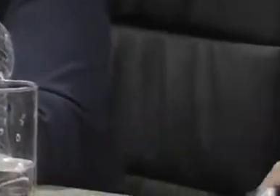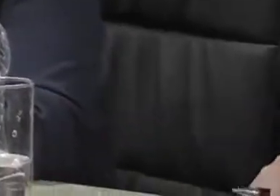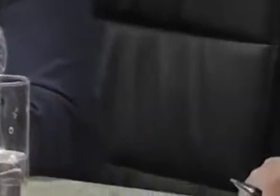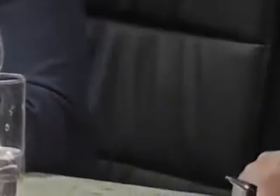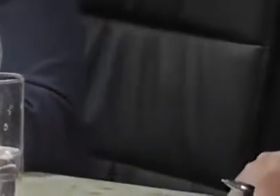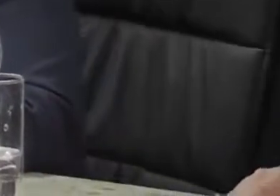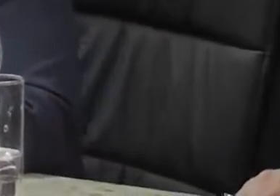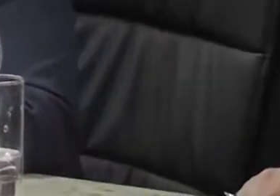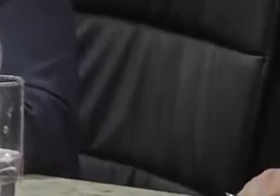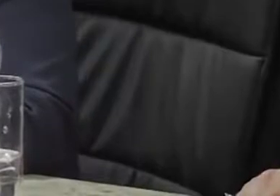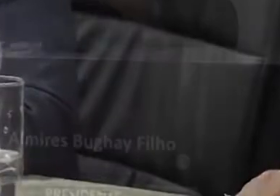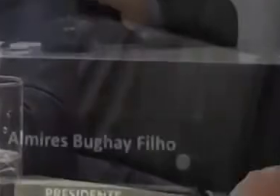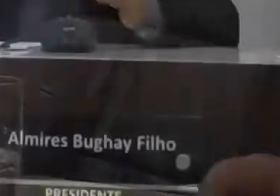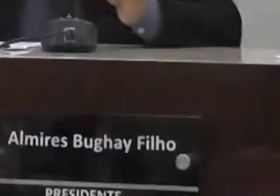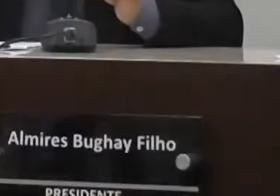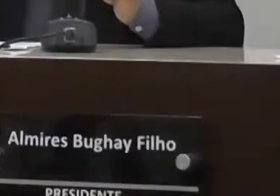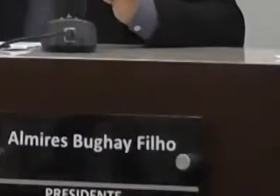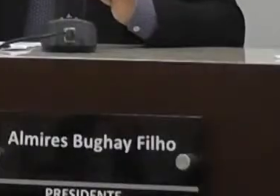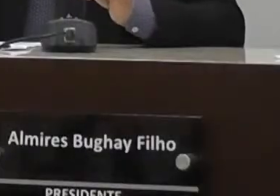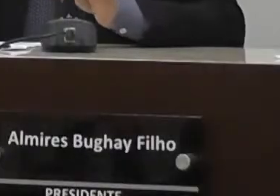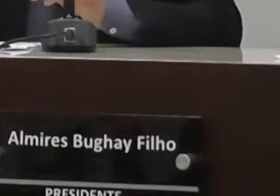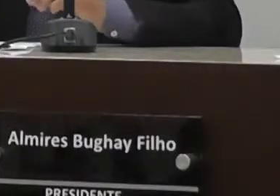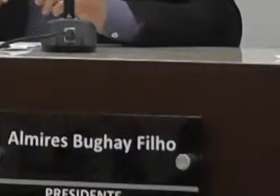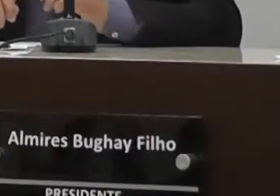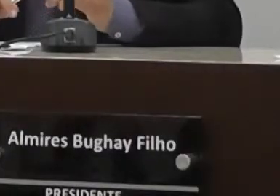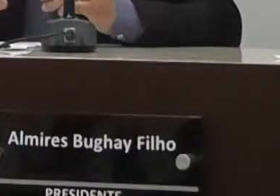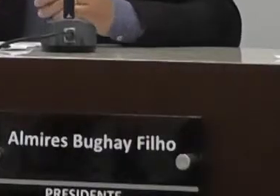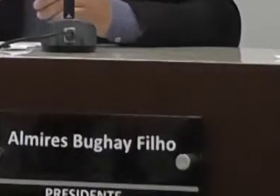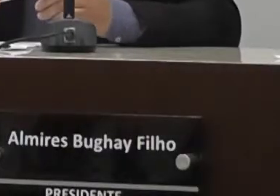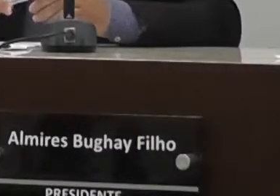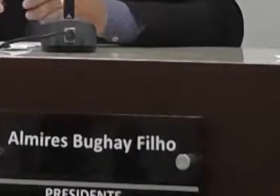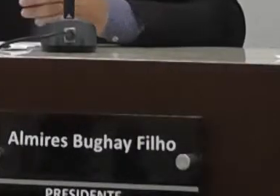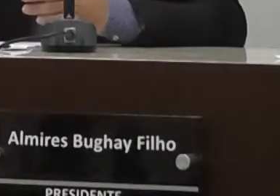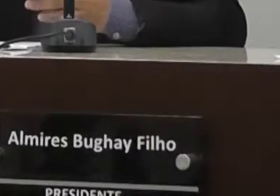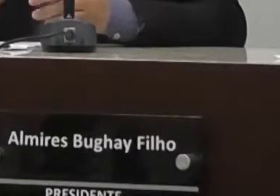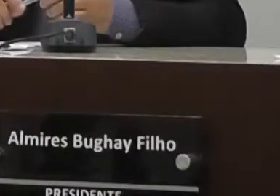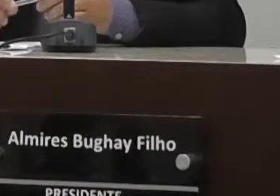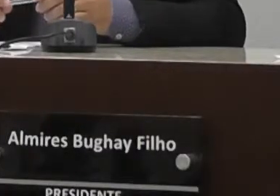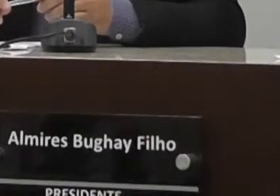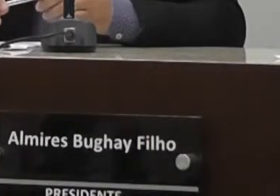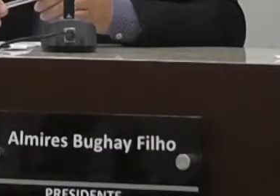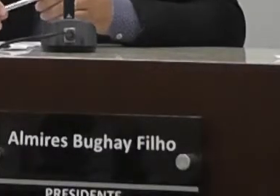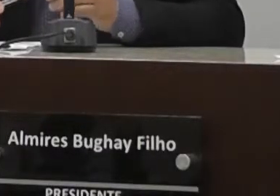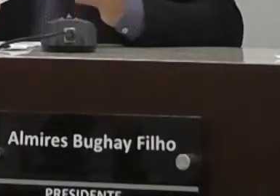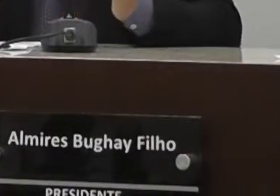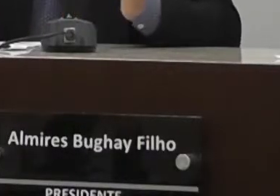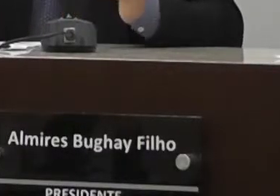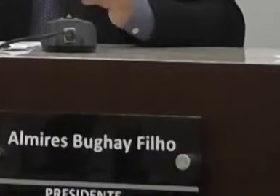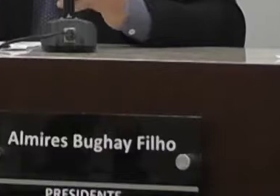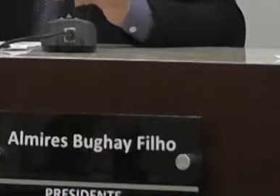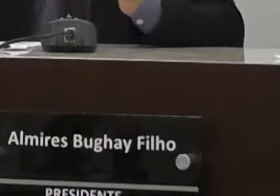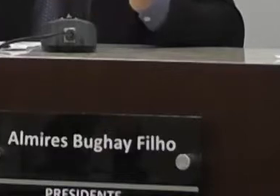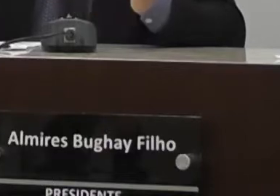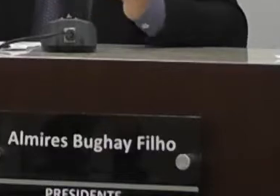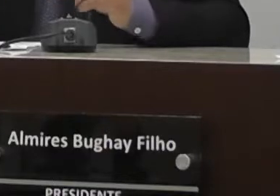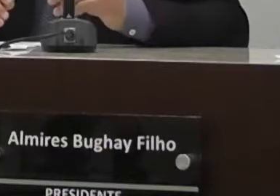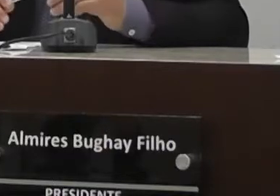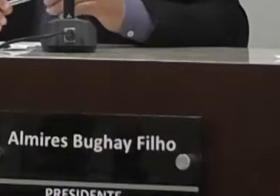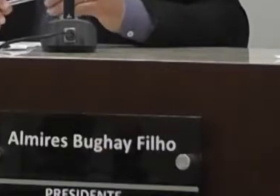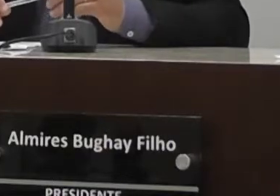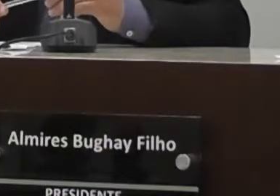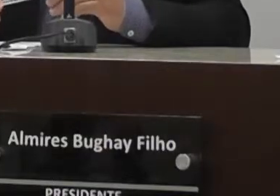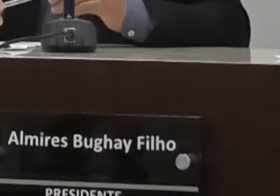representando a Câmara nessa reunião. Senhores vereadores, a vereadora Landra, nós sabemos que ela fez um requerimento com